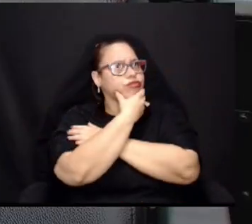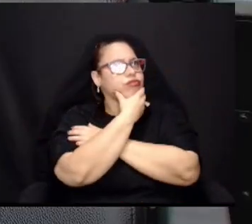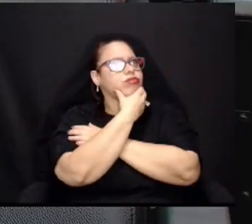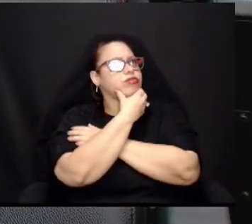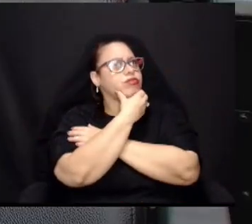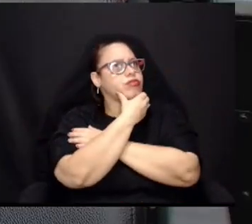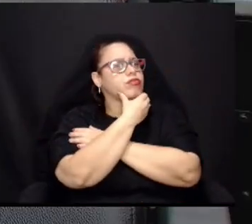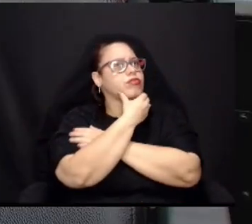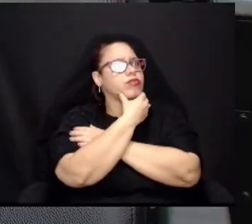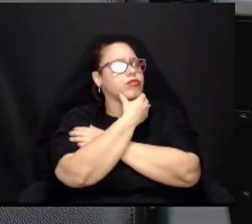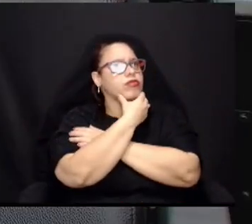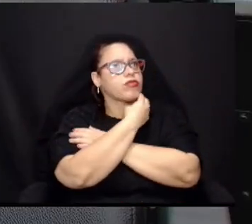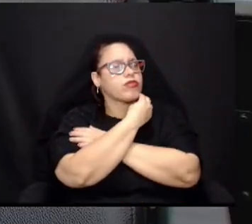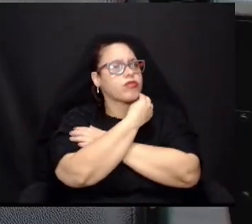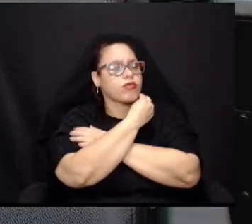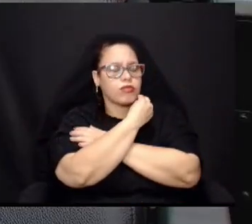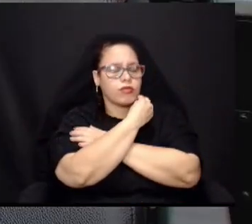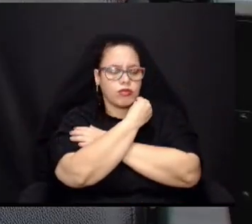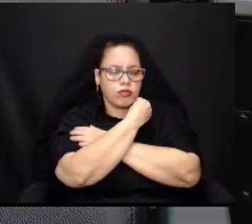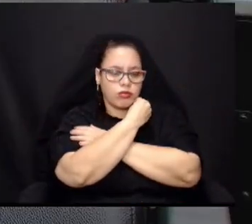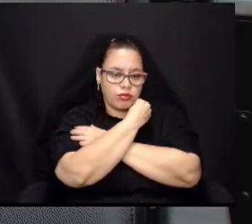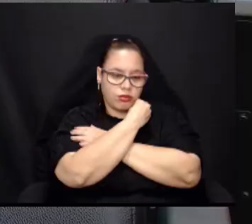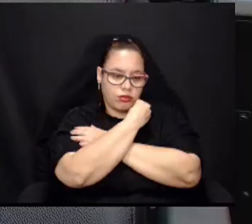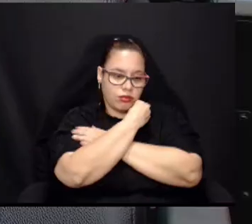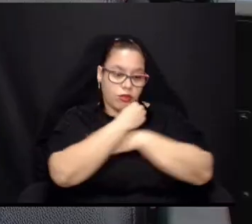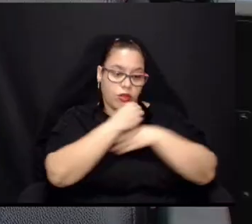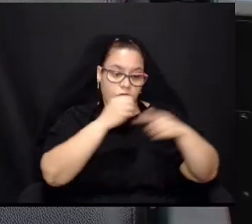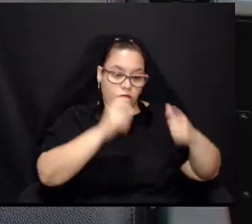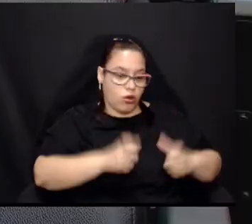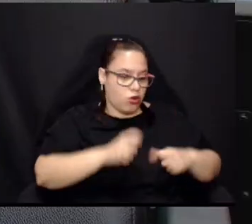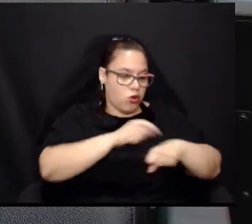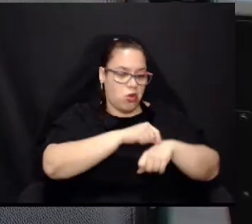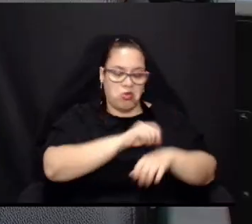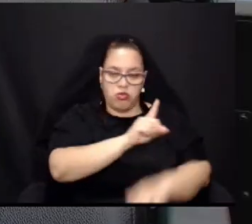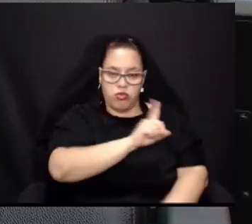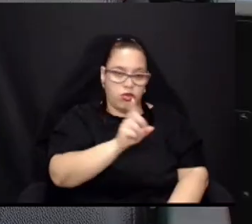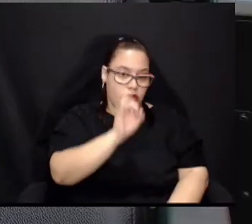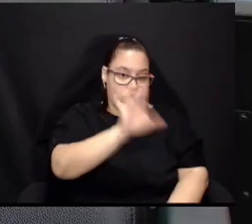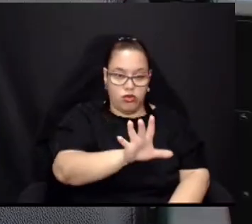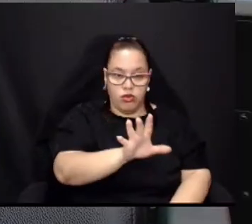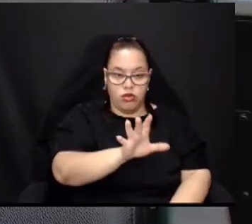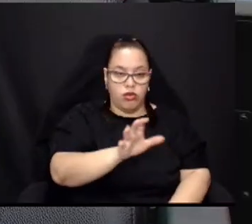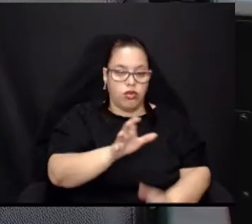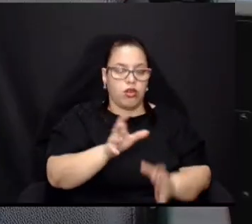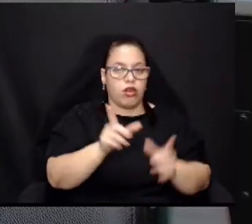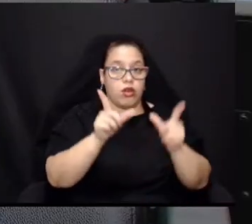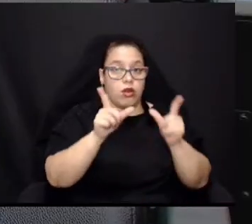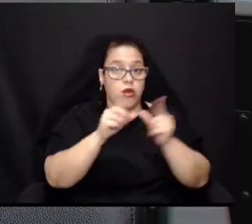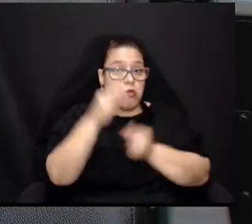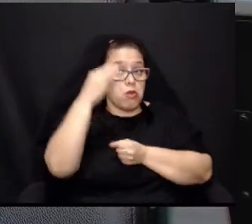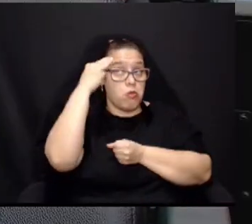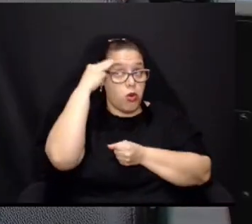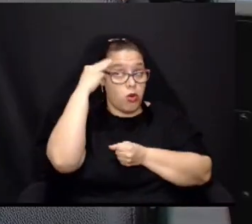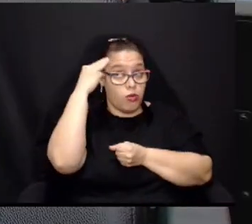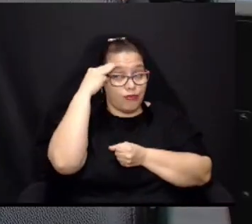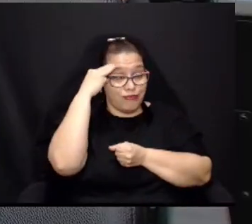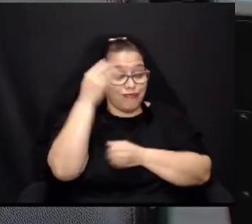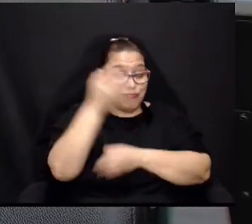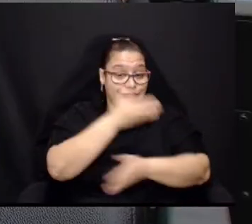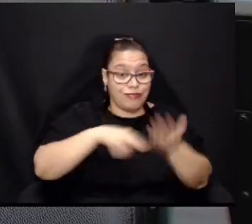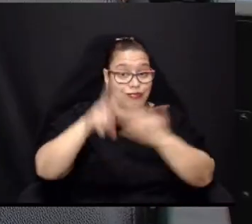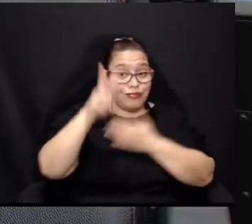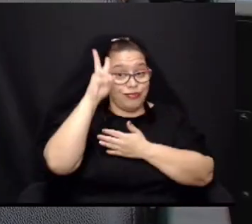o espaço físico não é só um espaço físico, né? Ele comporta memória, ele comporta história, ele